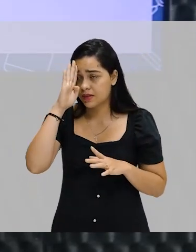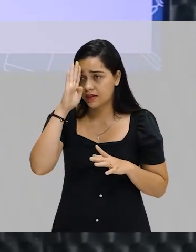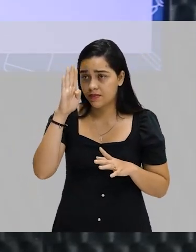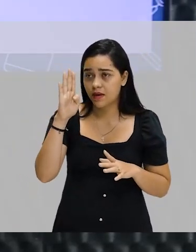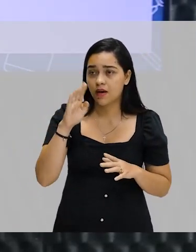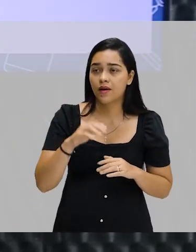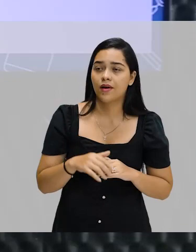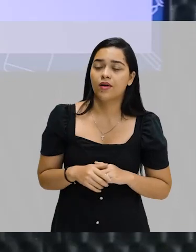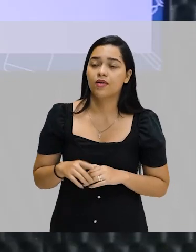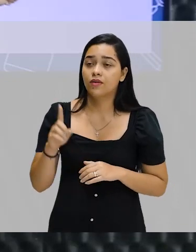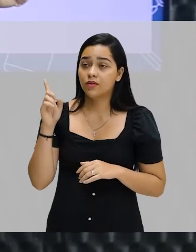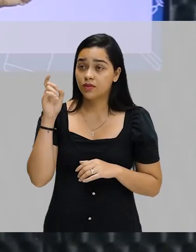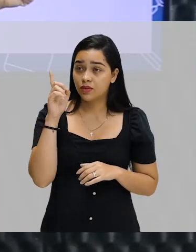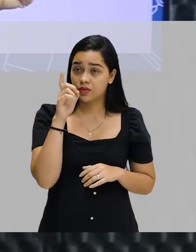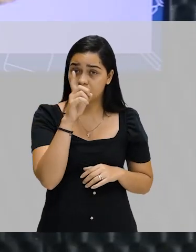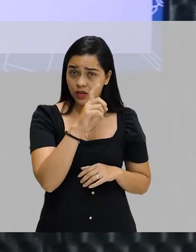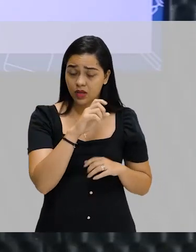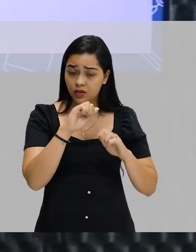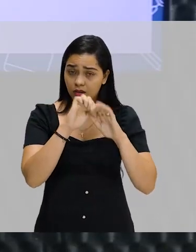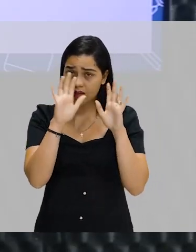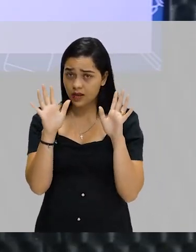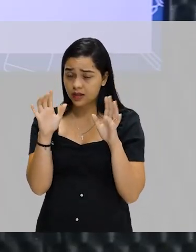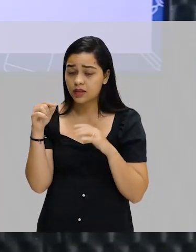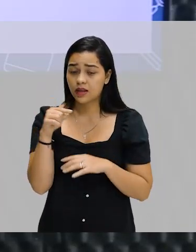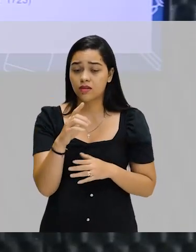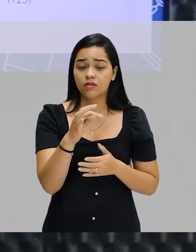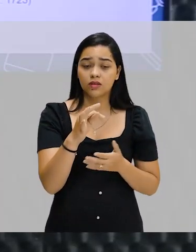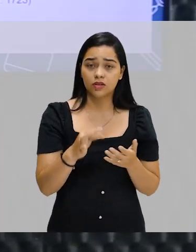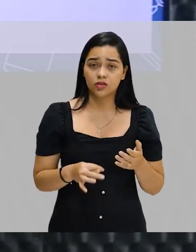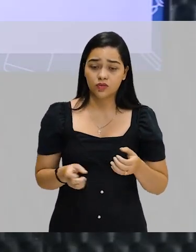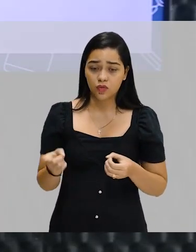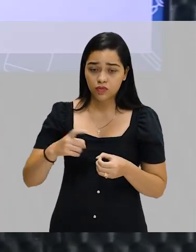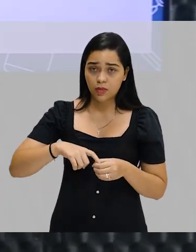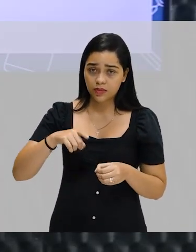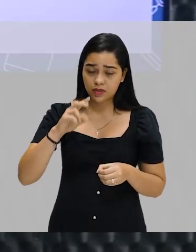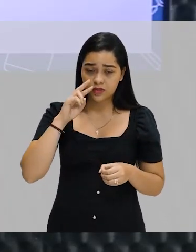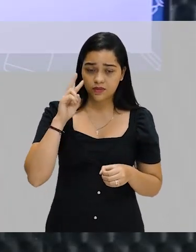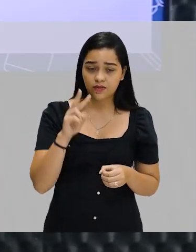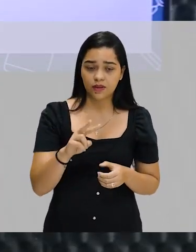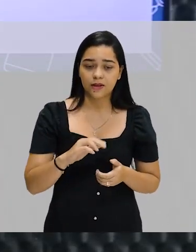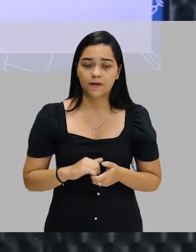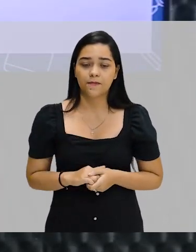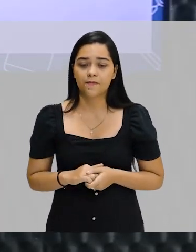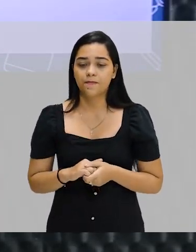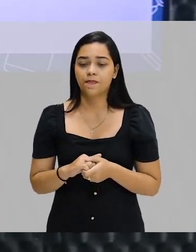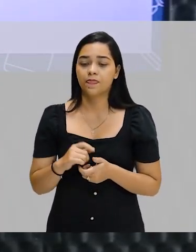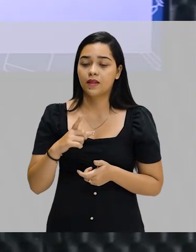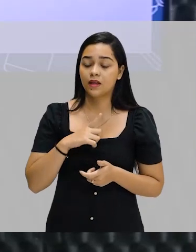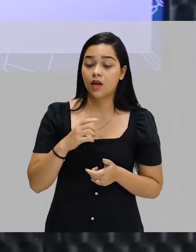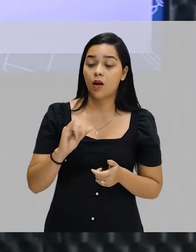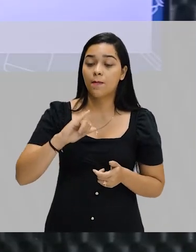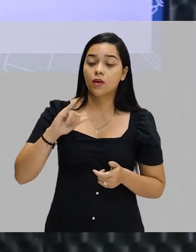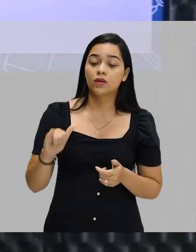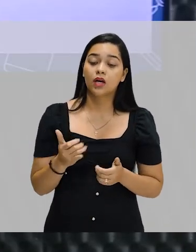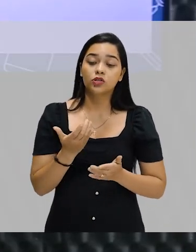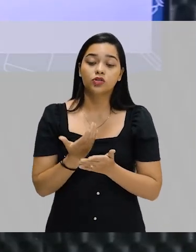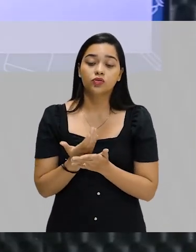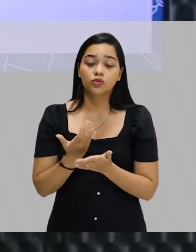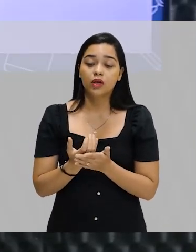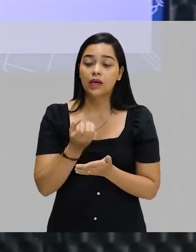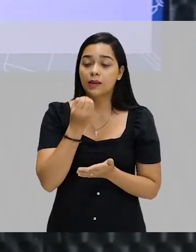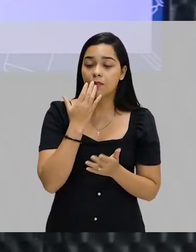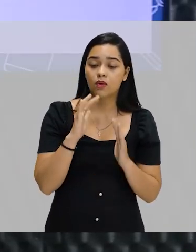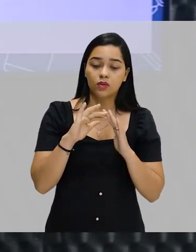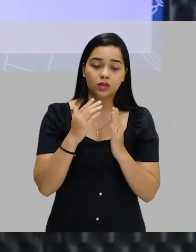principal dificuldade com a clareza, está lá no texto, vou voltar aqui para você ver, Para o segmento que teve a oportunidade de estudar em